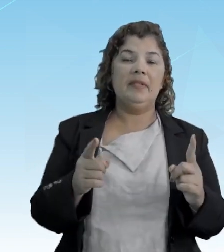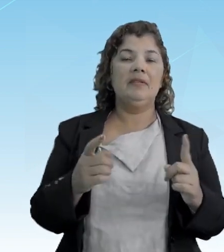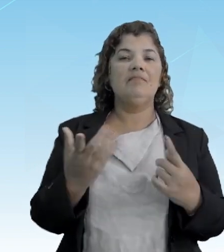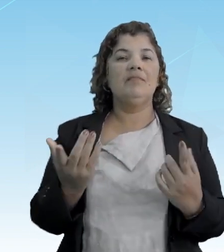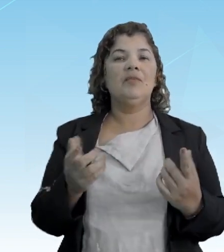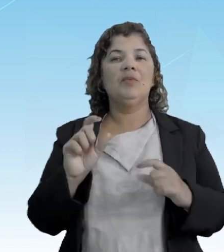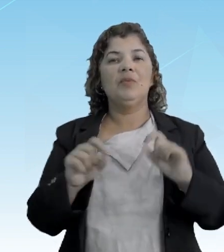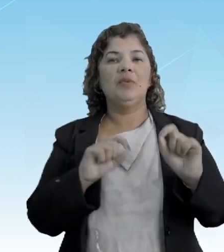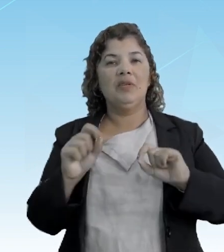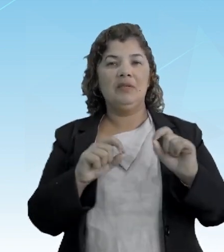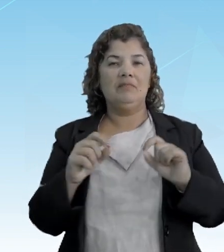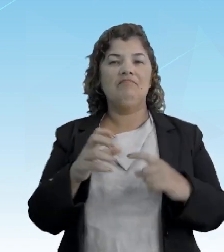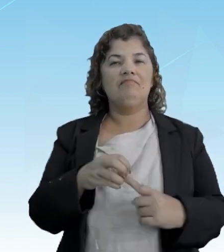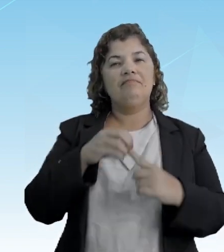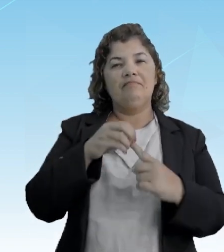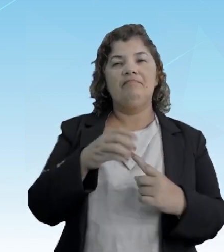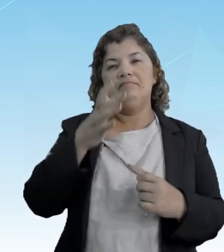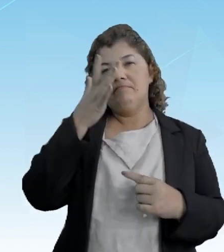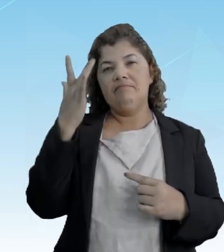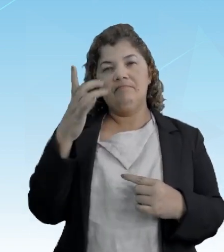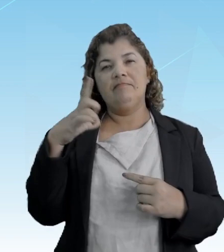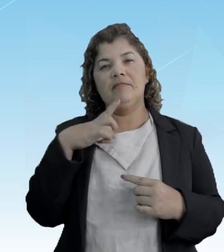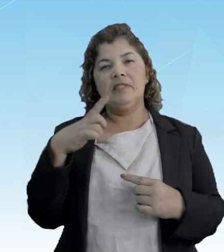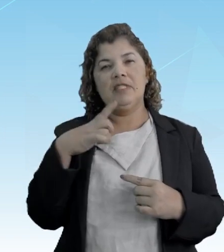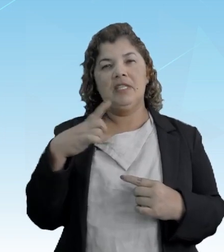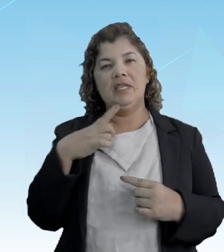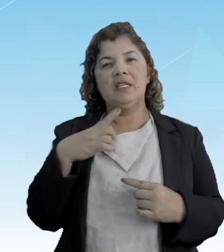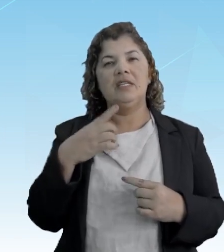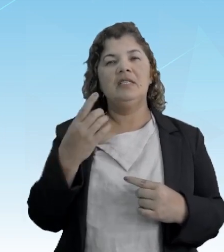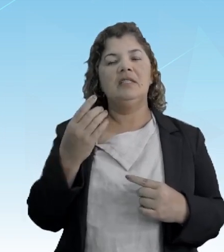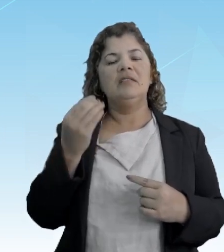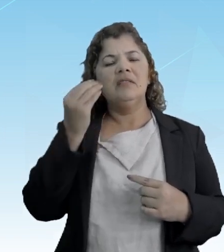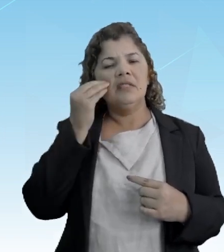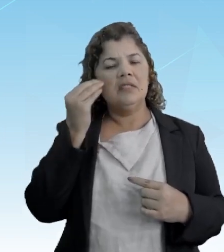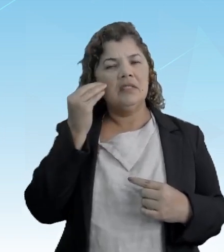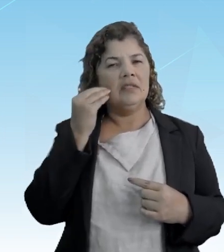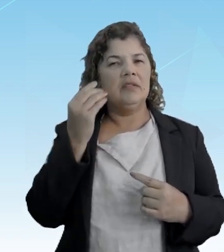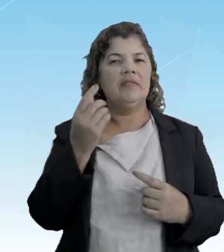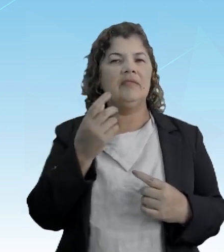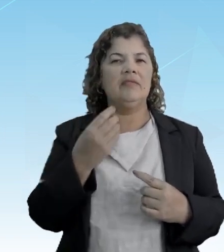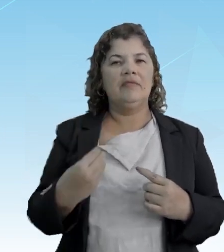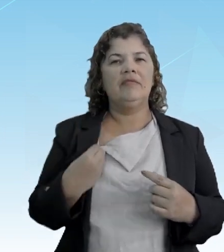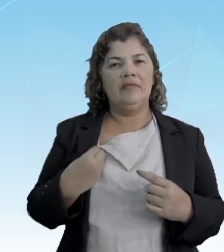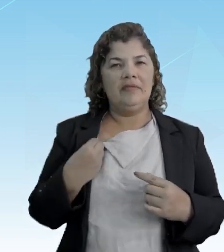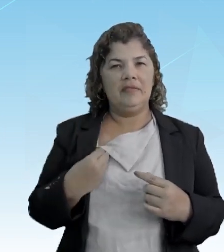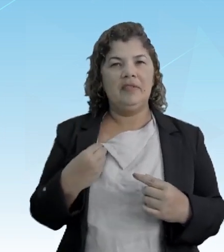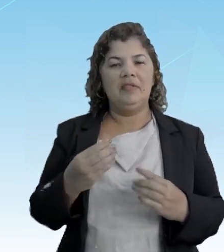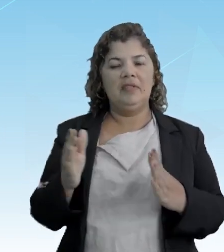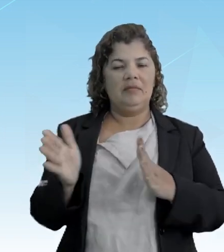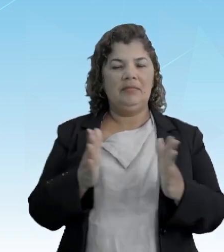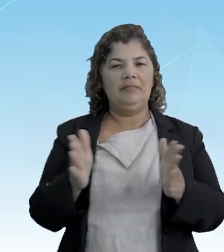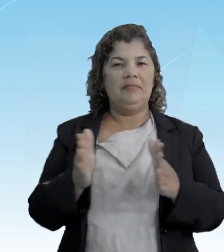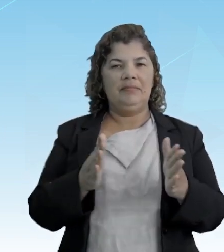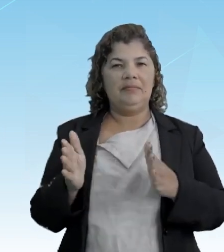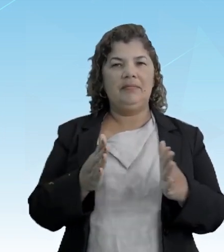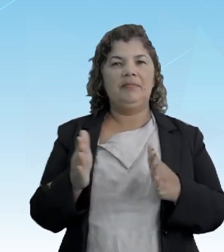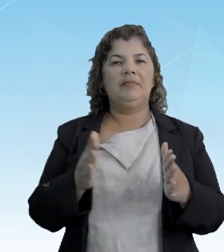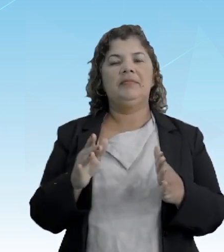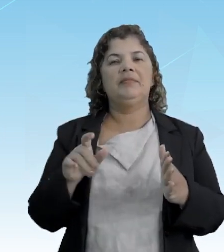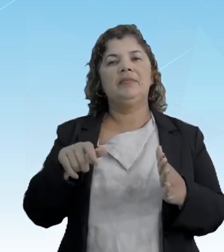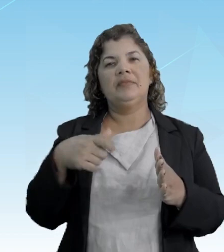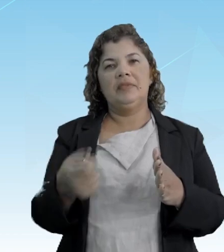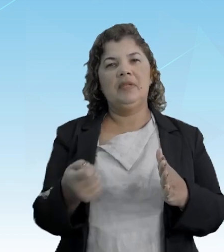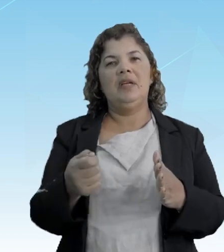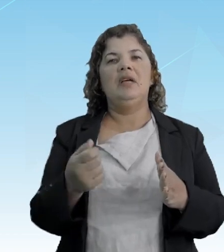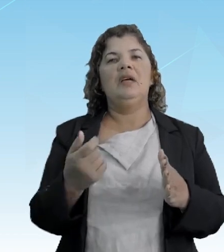Principalmente quando a pessoa passa num período de testes da vida, como é o período que é denominado pelos estudiosos da